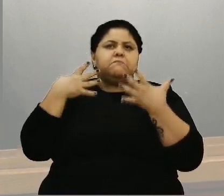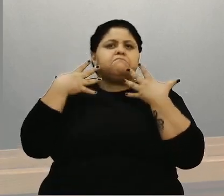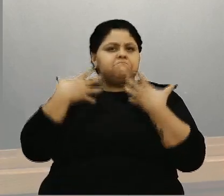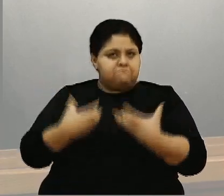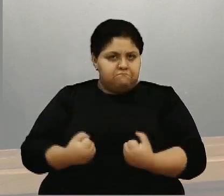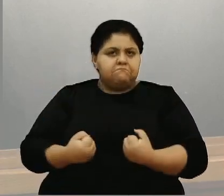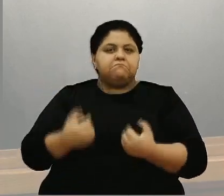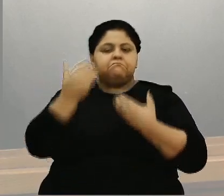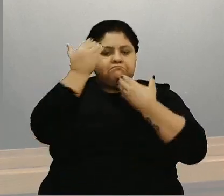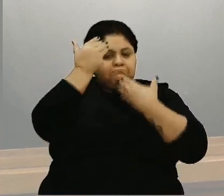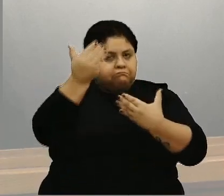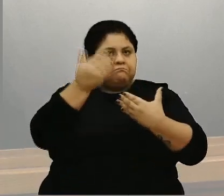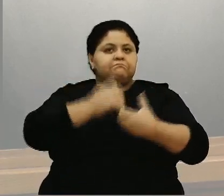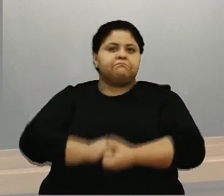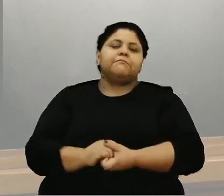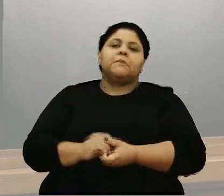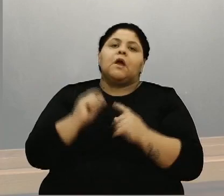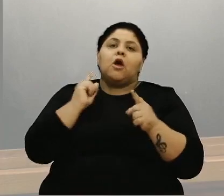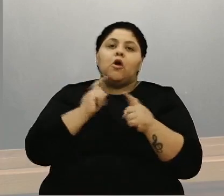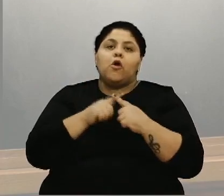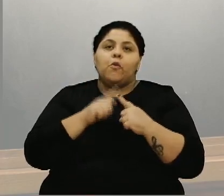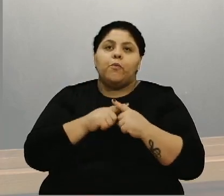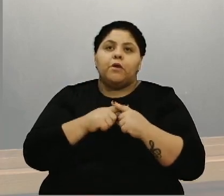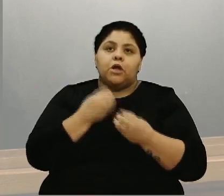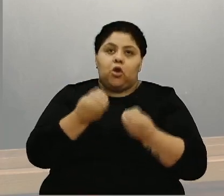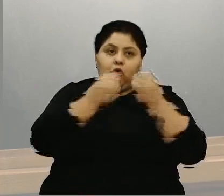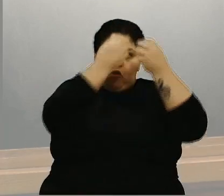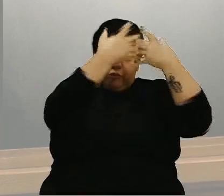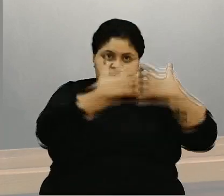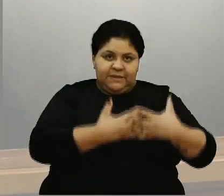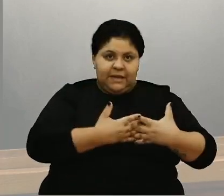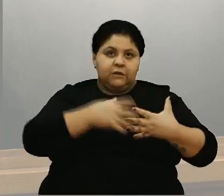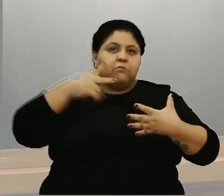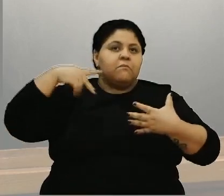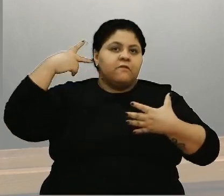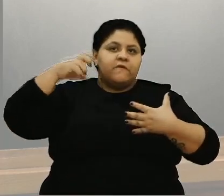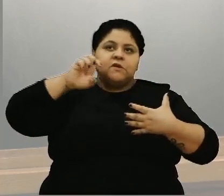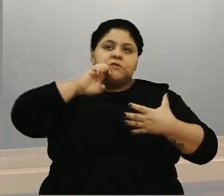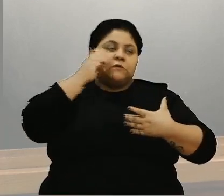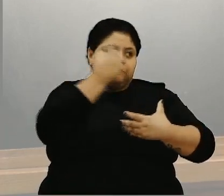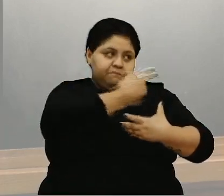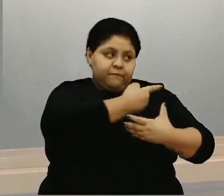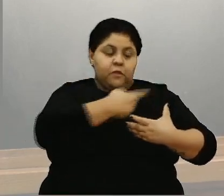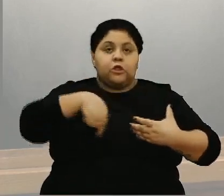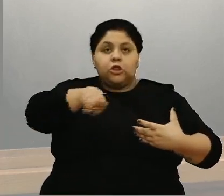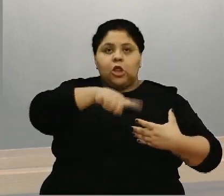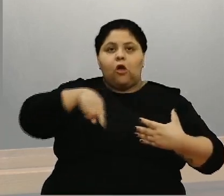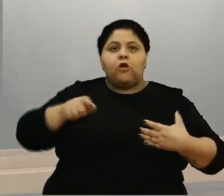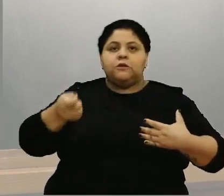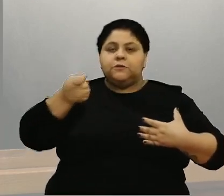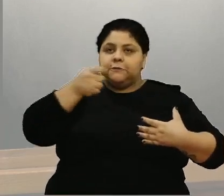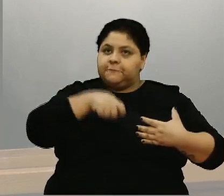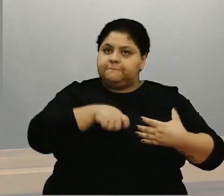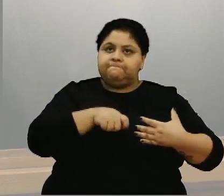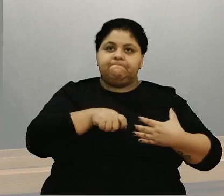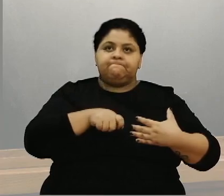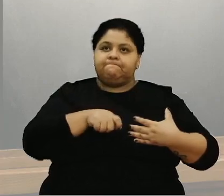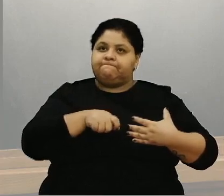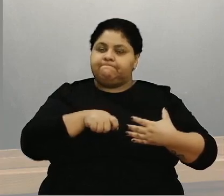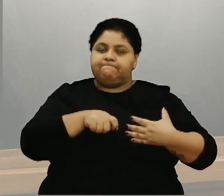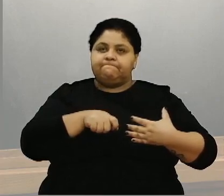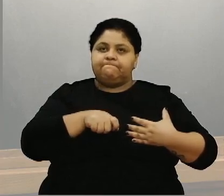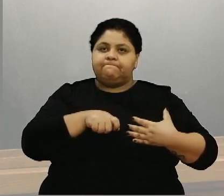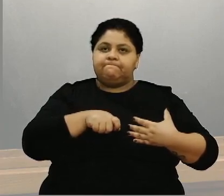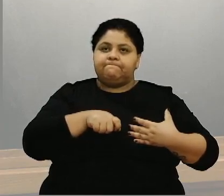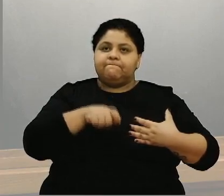louvada, porque como foi colocado aqui pela vereadora, nós precisamos não dar mais, várias vezes